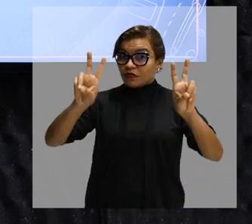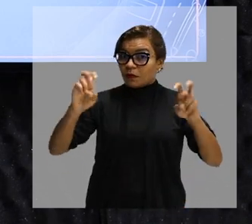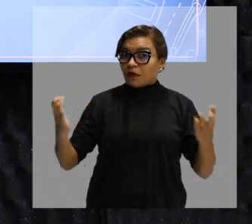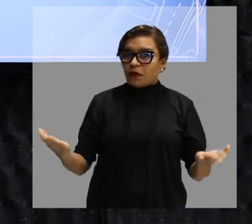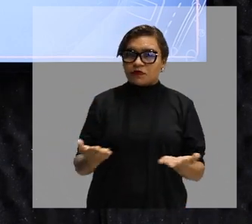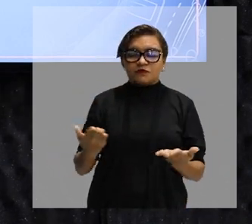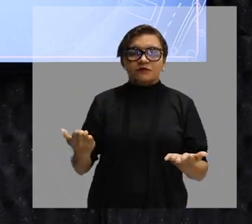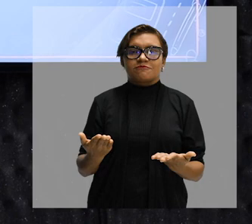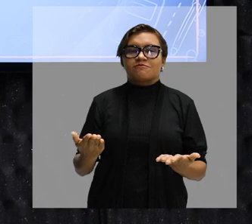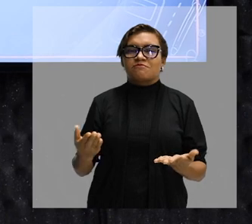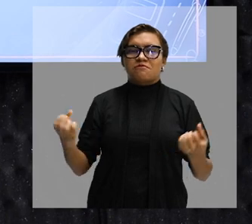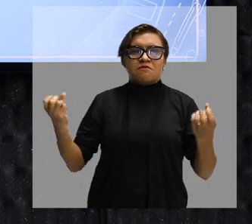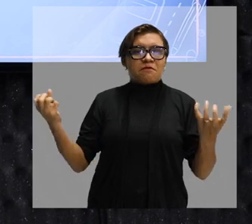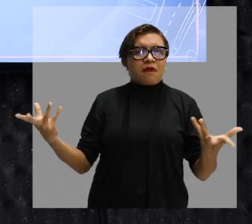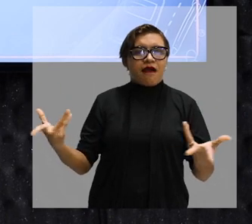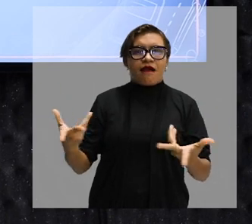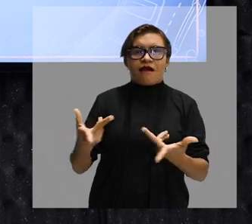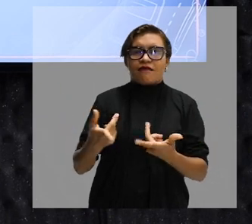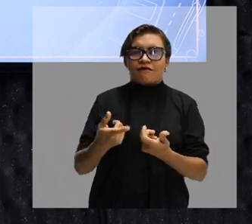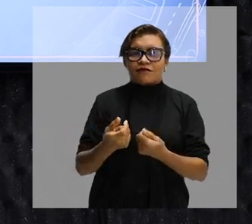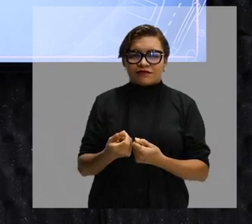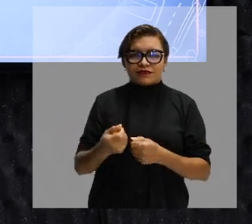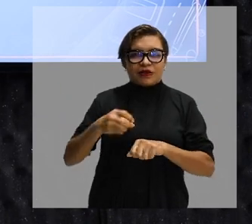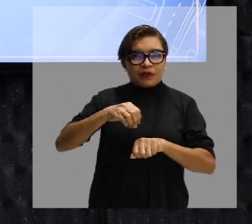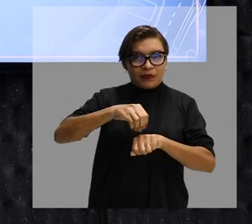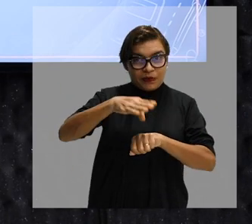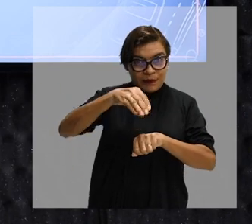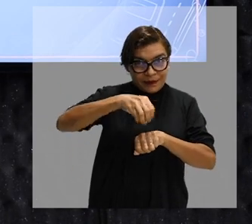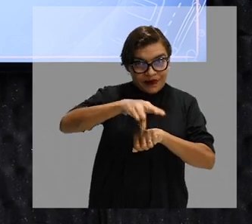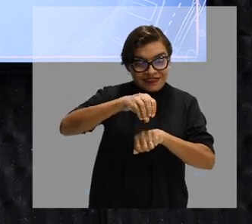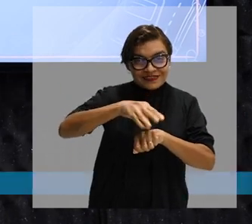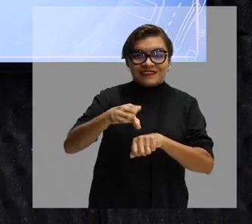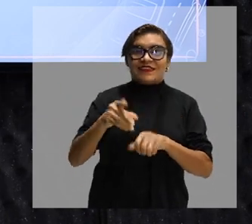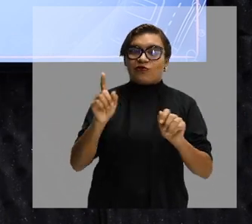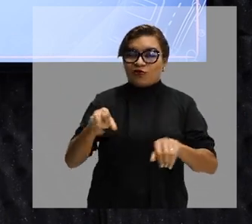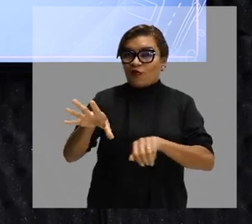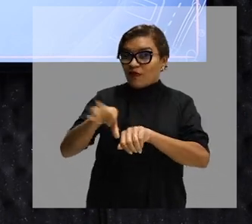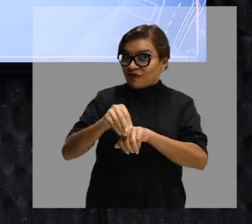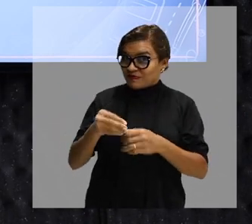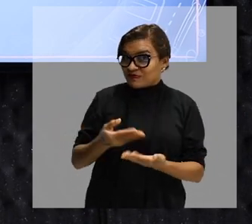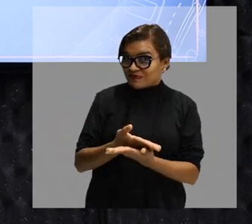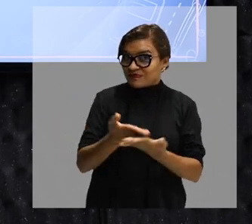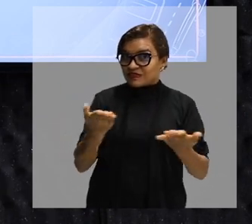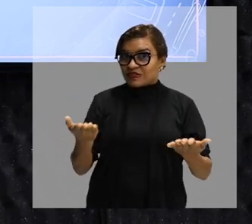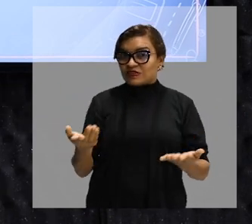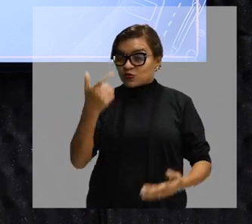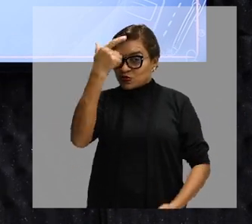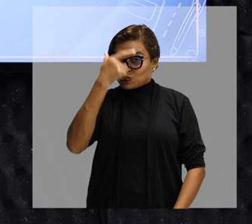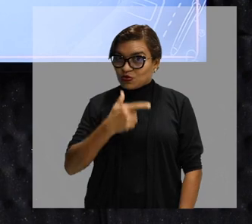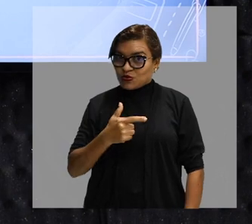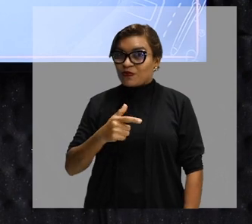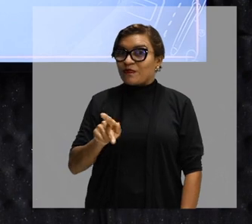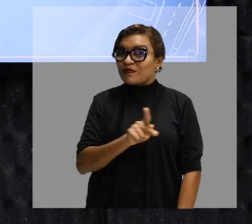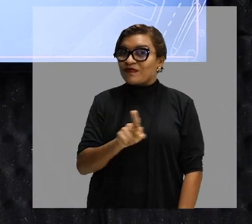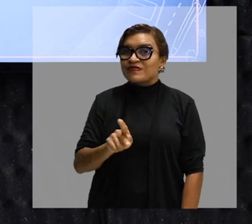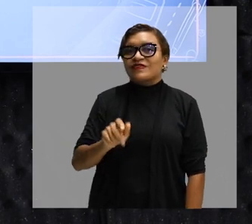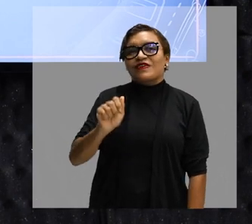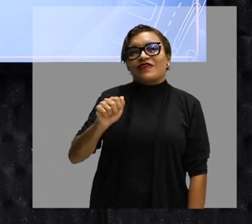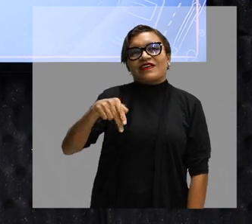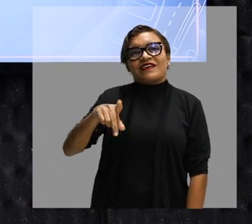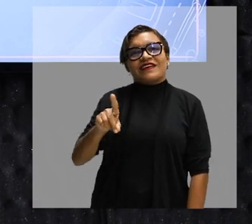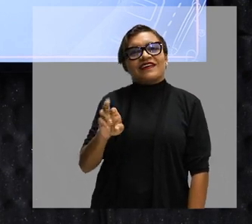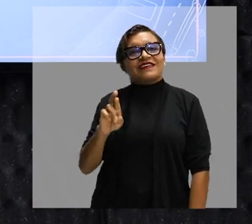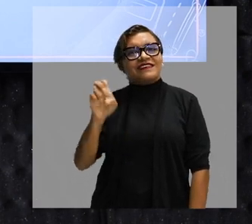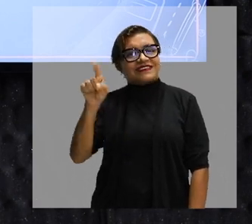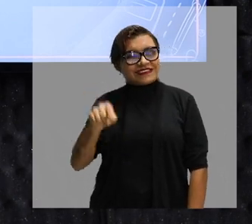maravilhoso e nós queremos compartilhar esse conhecimento com vocês. Esta aula de filosofia, quem vos fala, professor André Luiz, mais uma vez aqui,